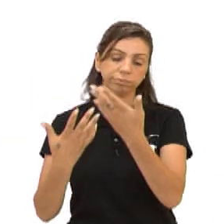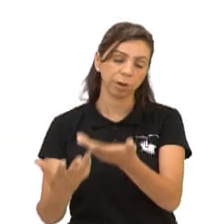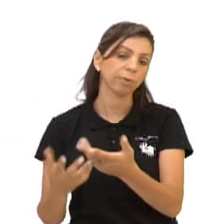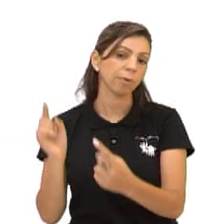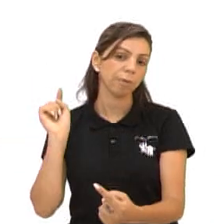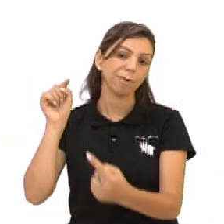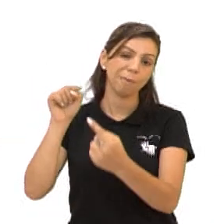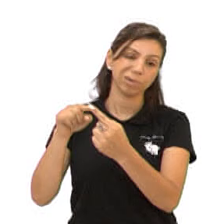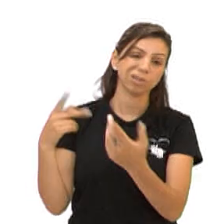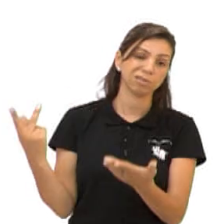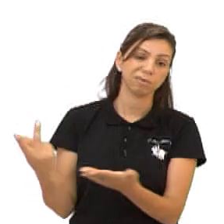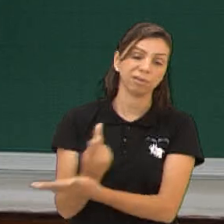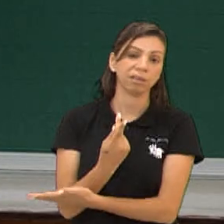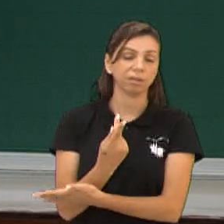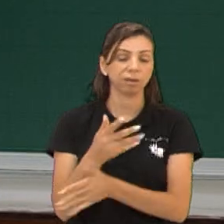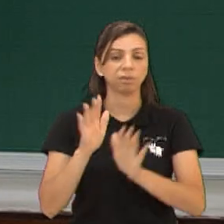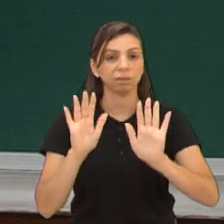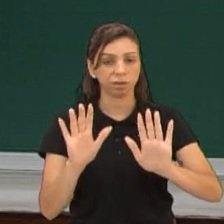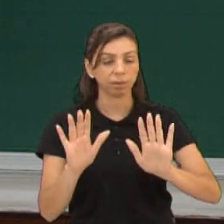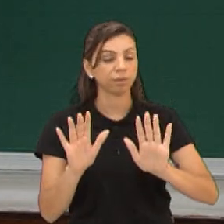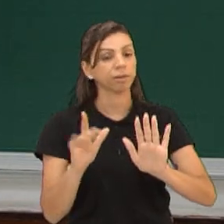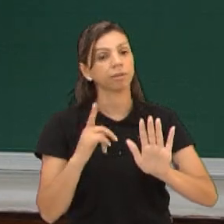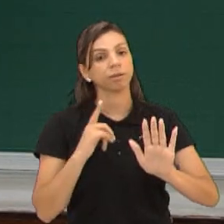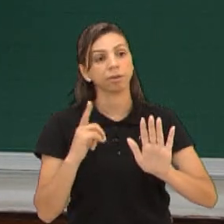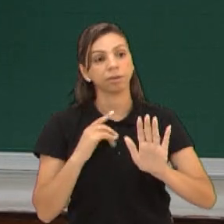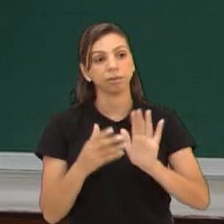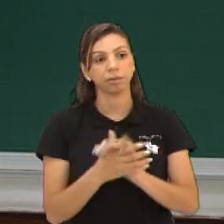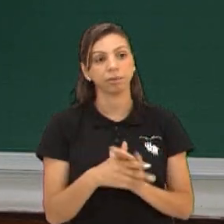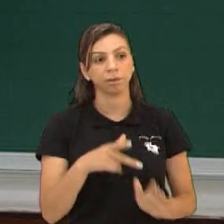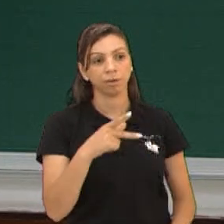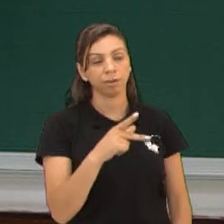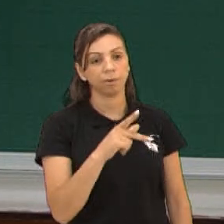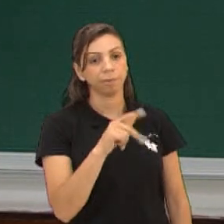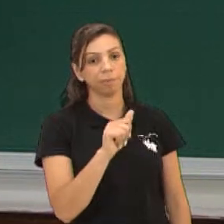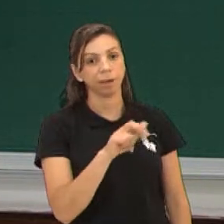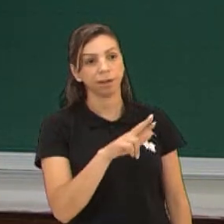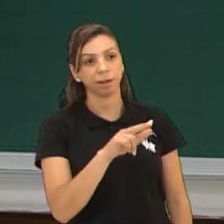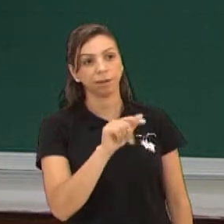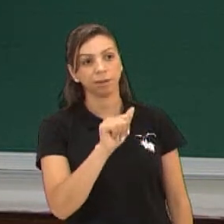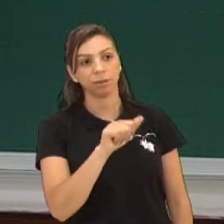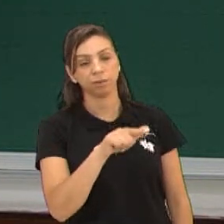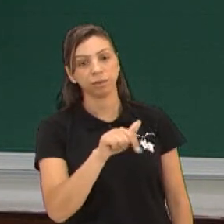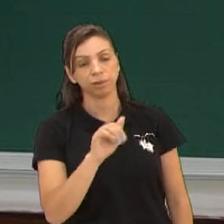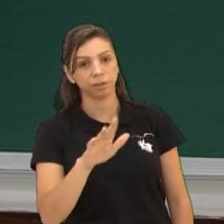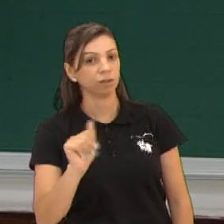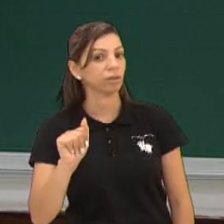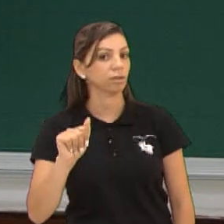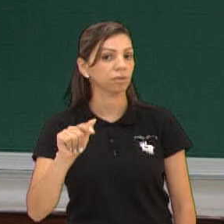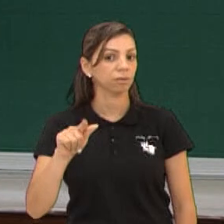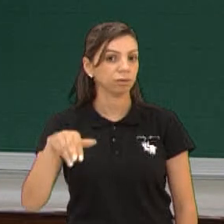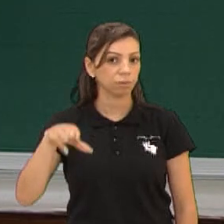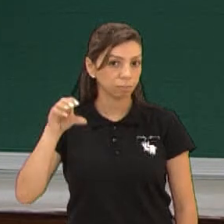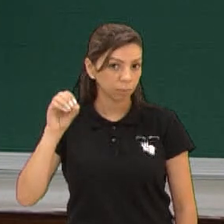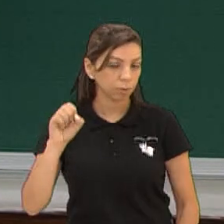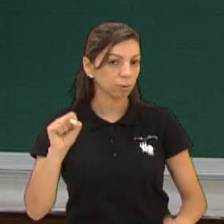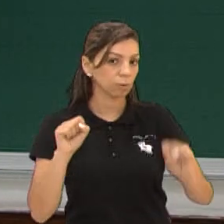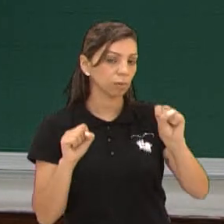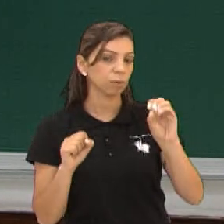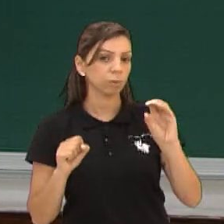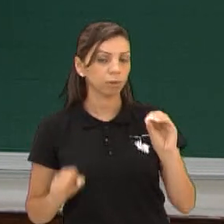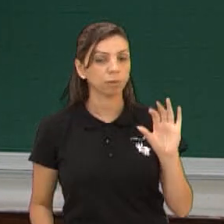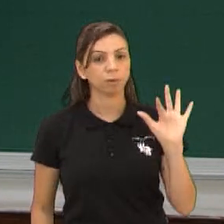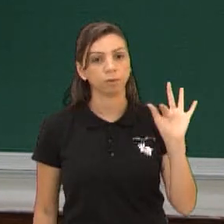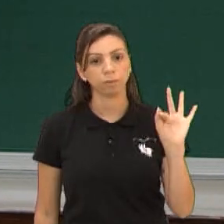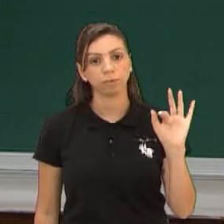intenção de estarem correto Então lembre-se existe o paralogismo e o sofisma esses